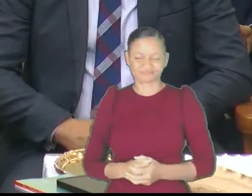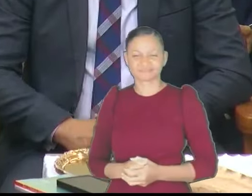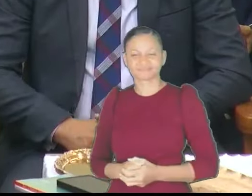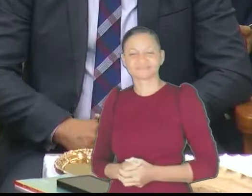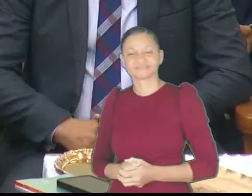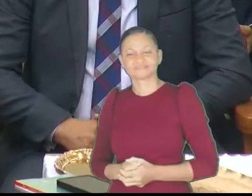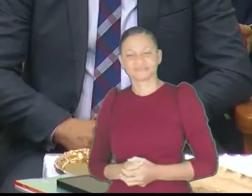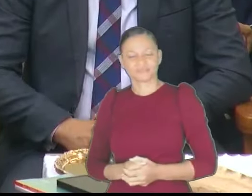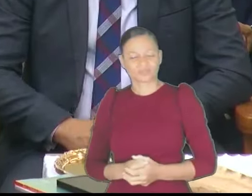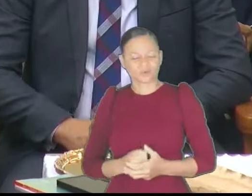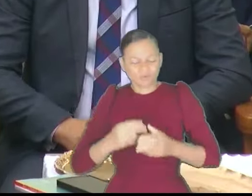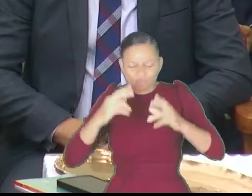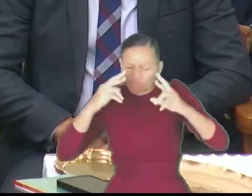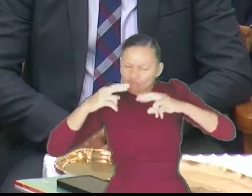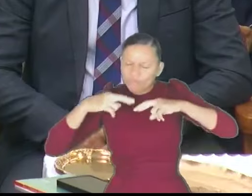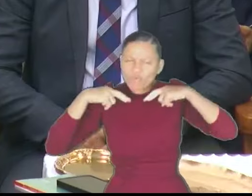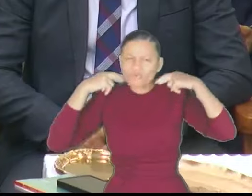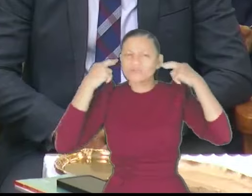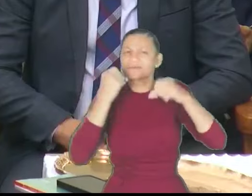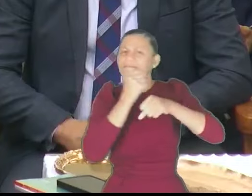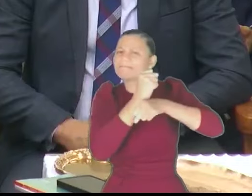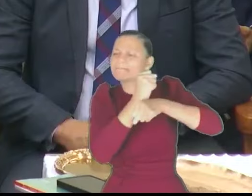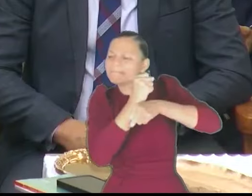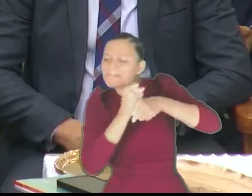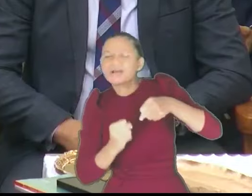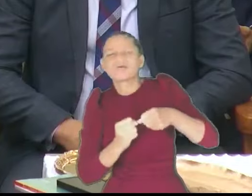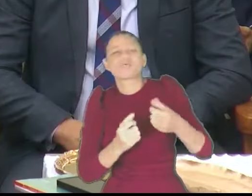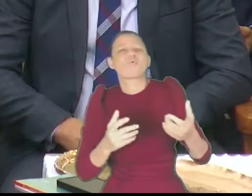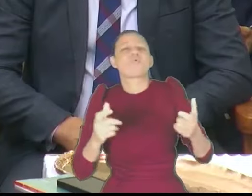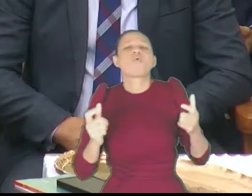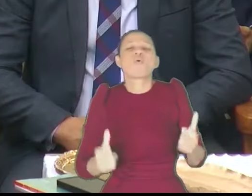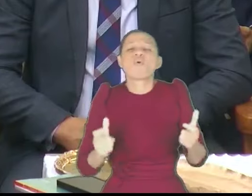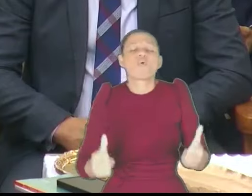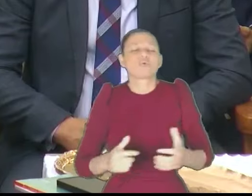o cordeiro para o holocausto?